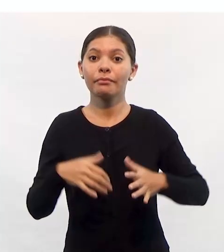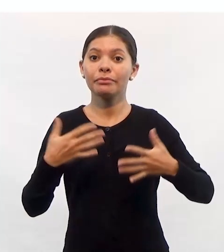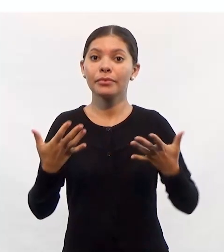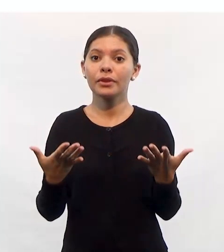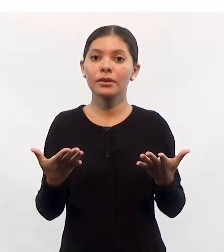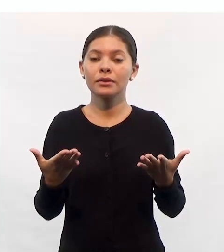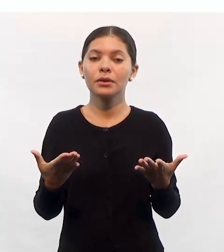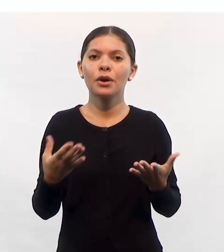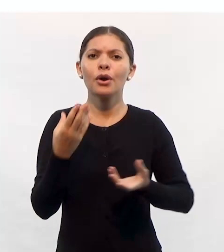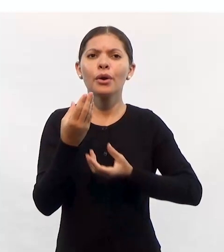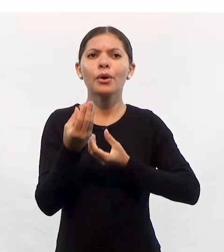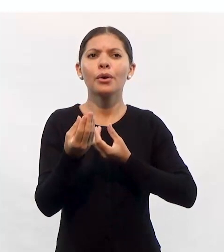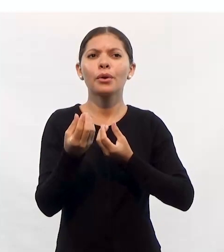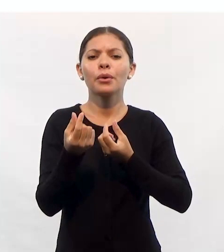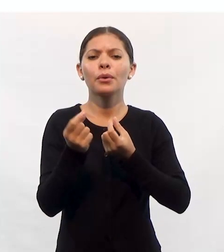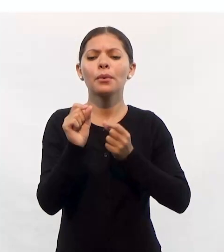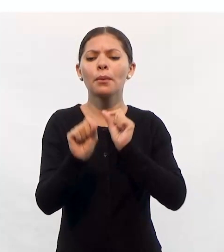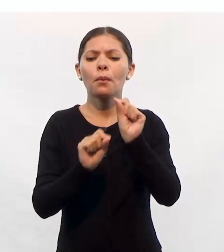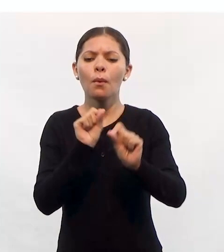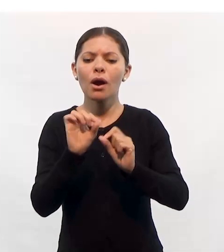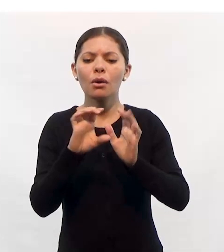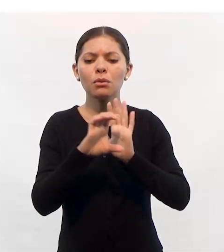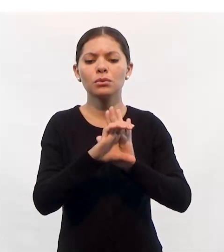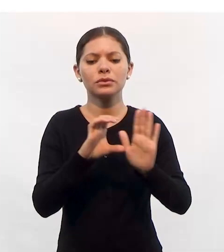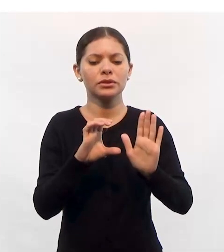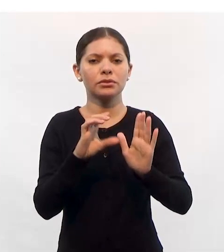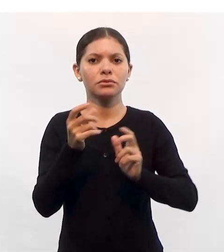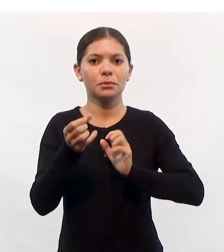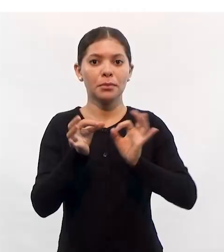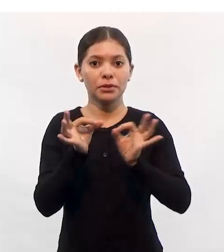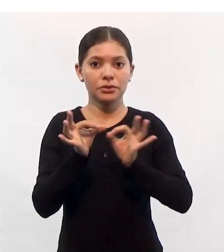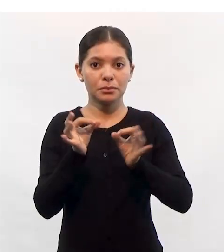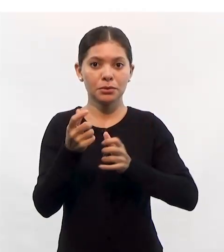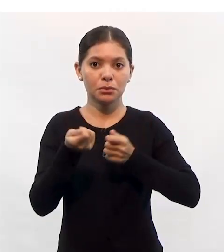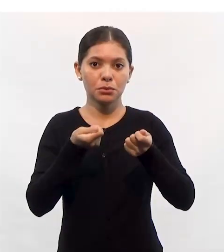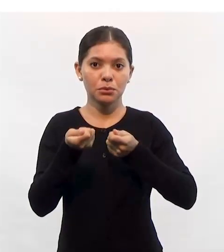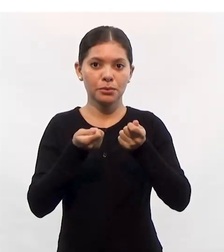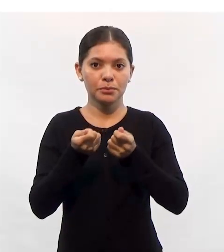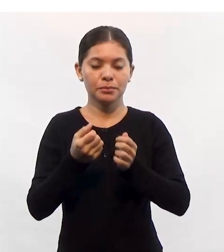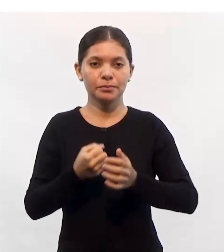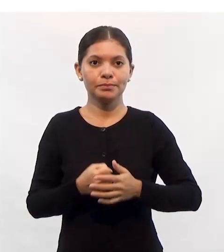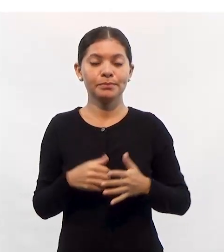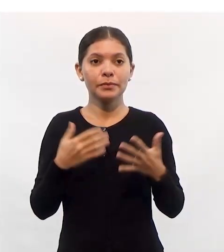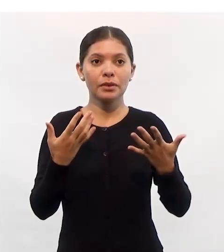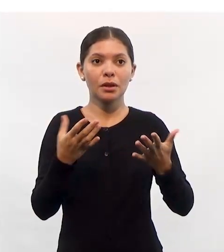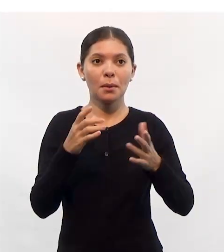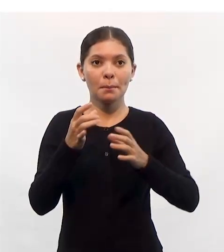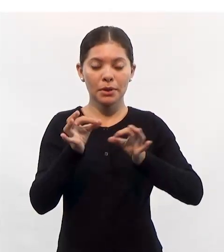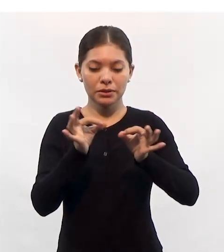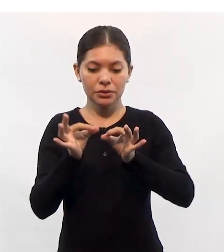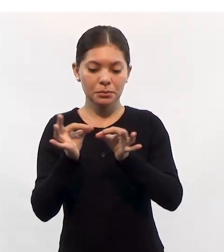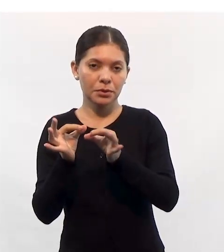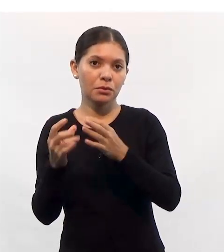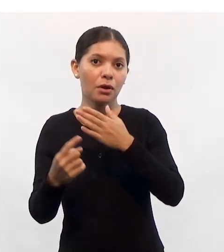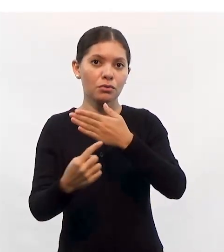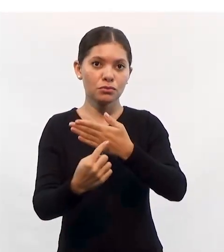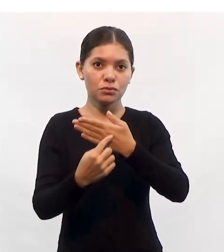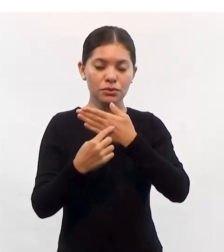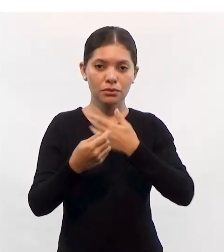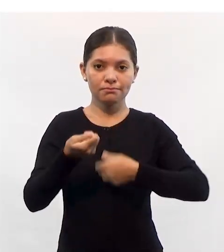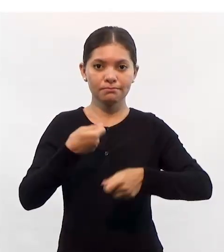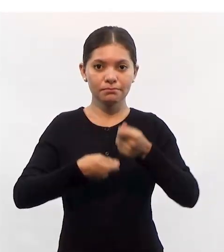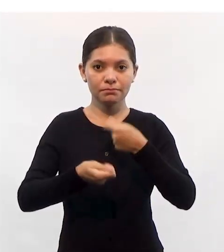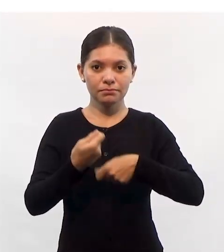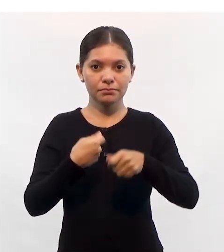Então qual é o conceito de planejamento e controle da produção então planejamento é uma função